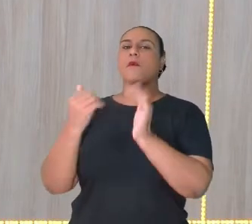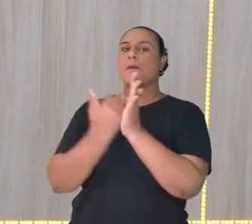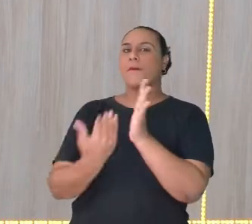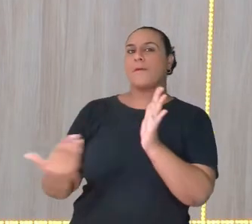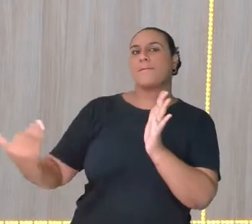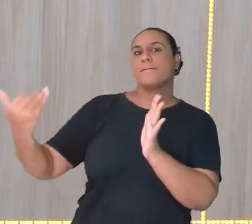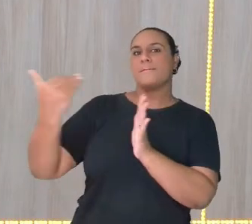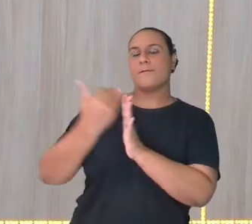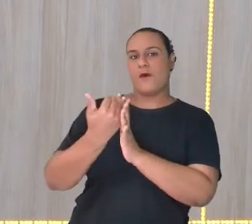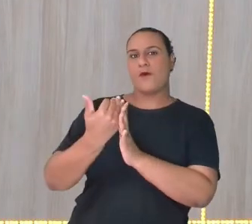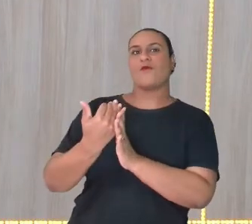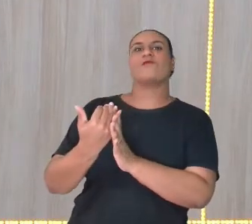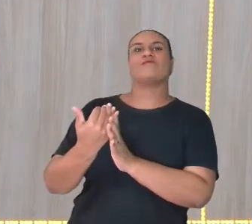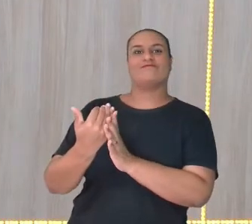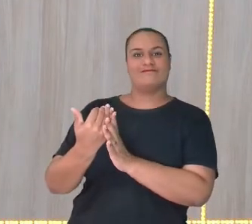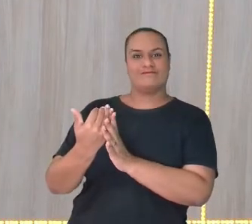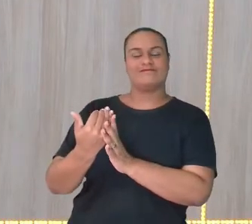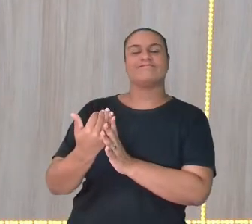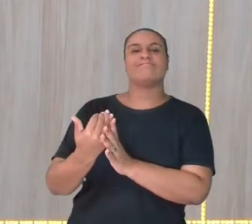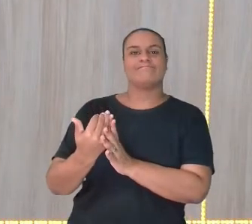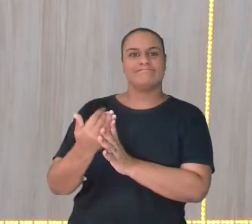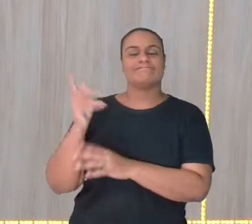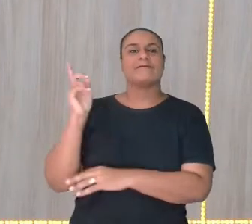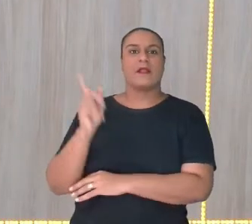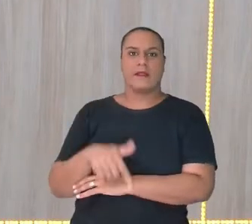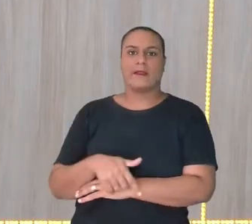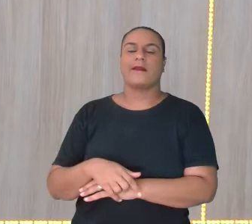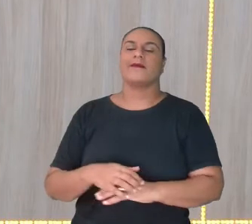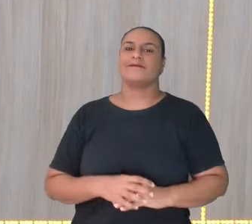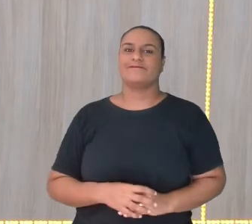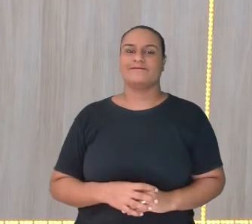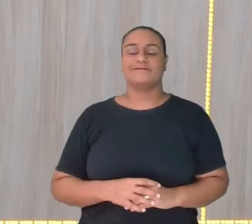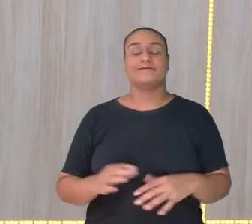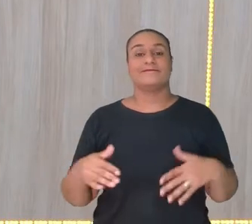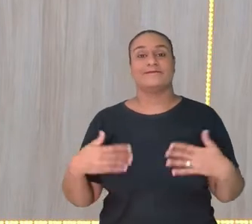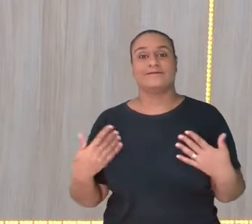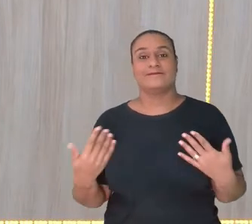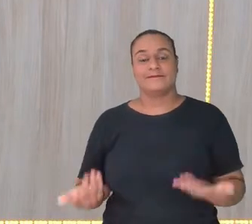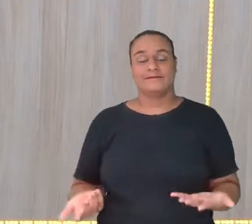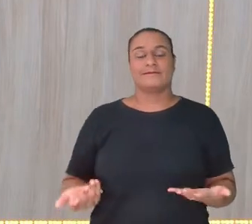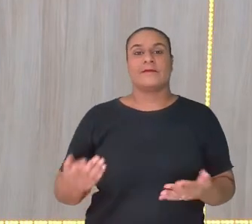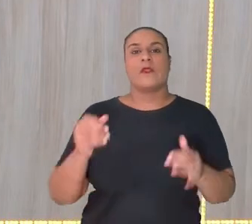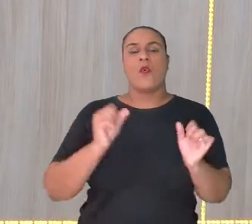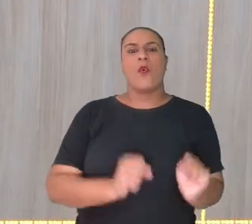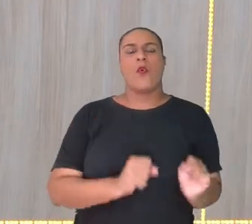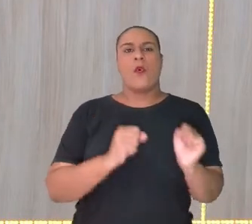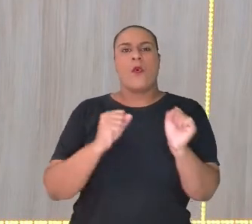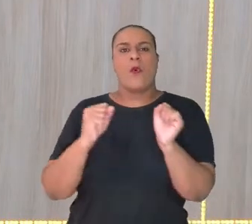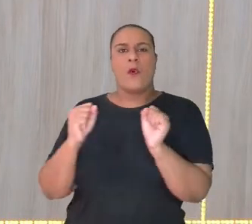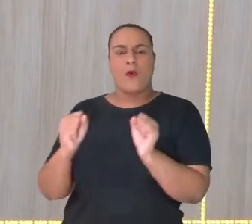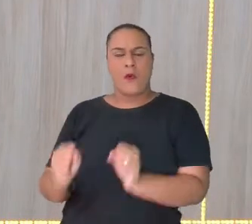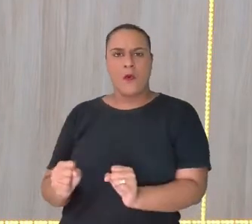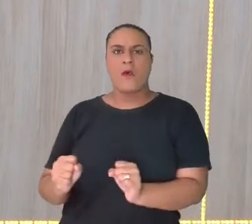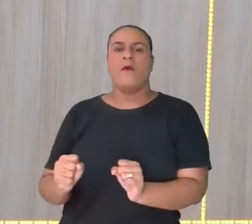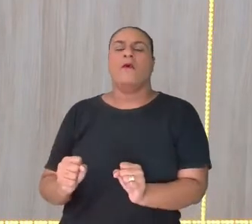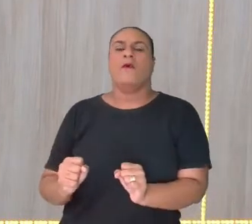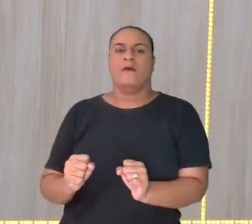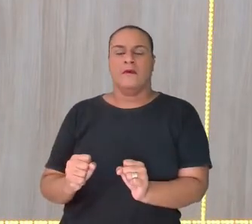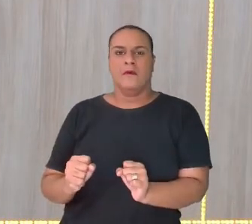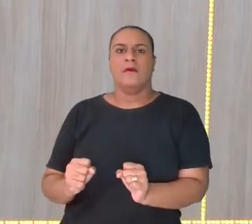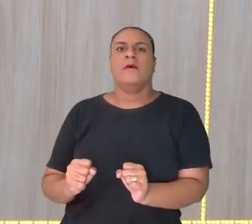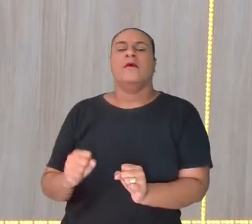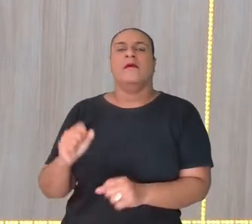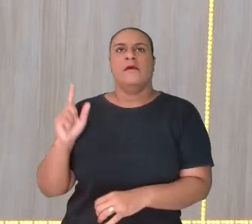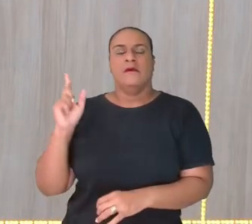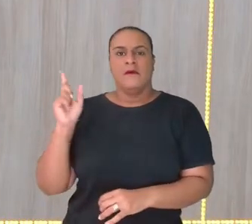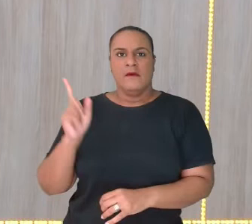mais privilegiado, privilegiada você seria. Então, o poder, ele era